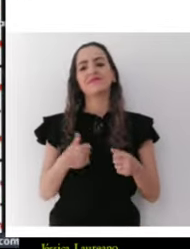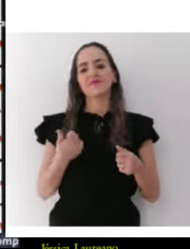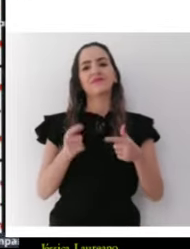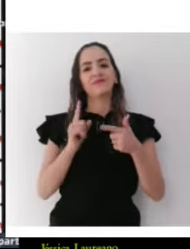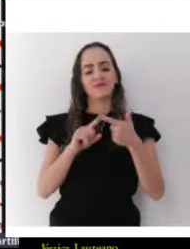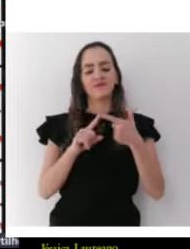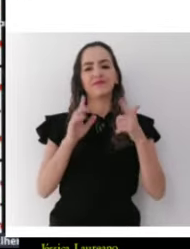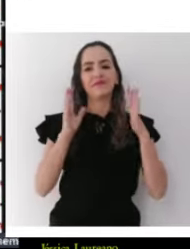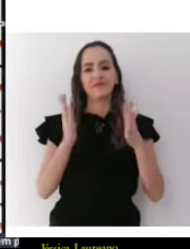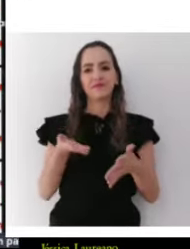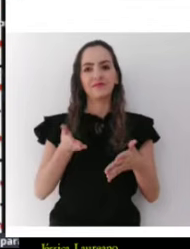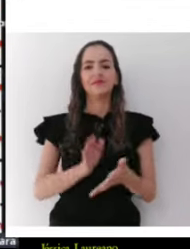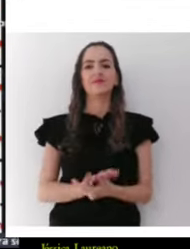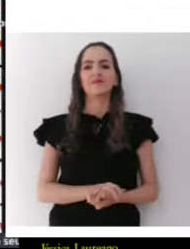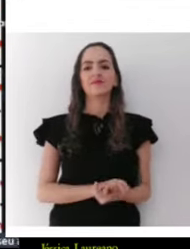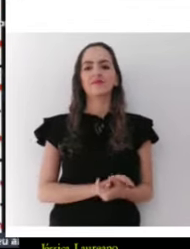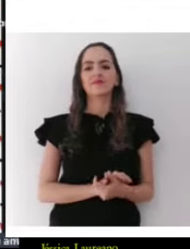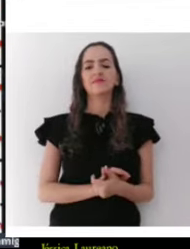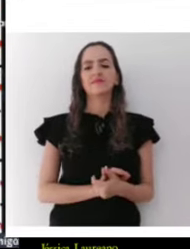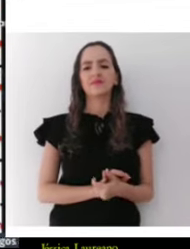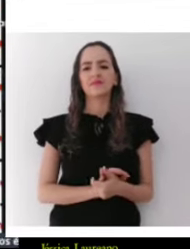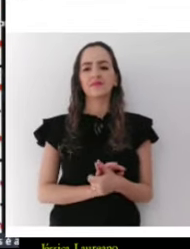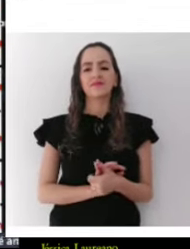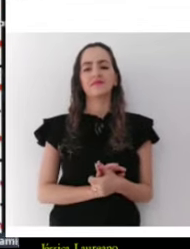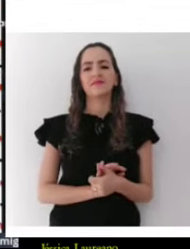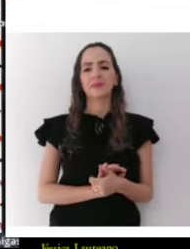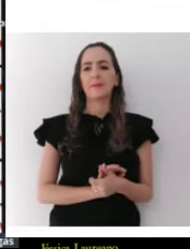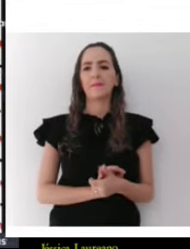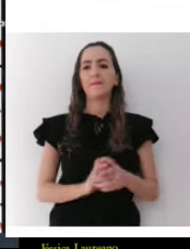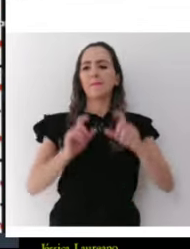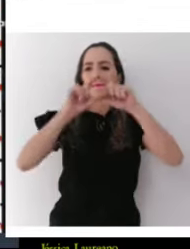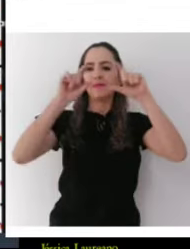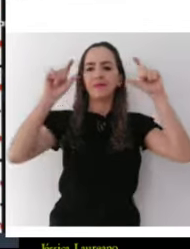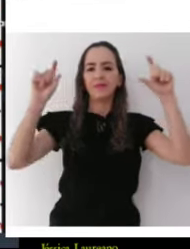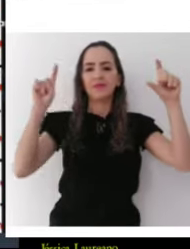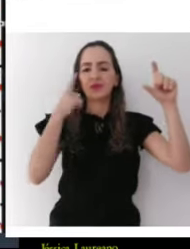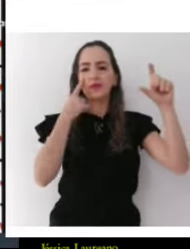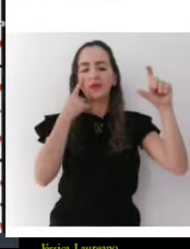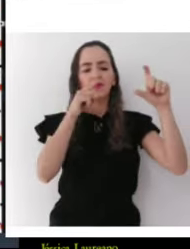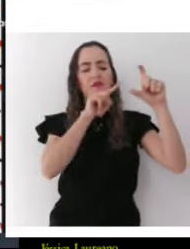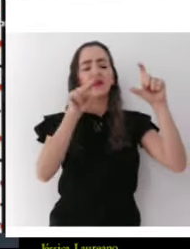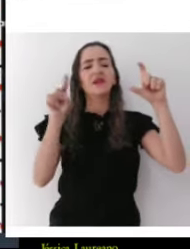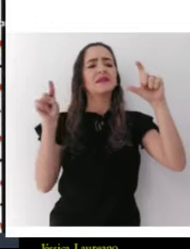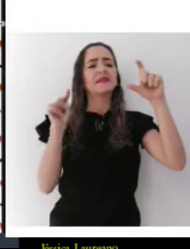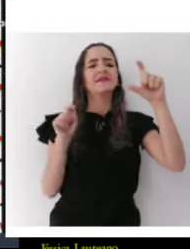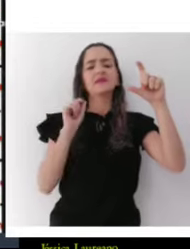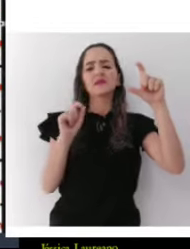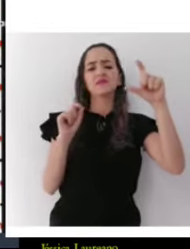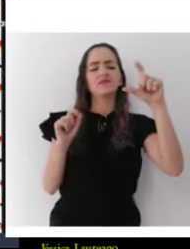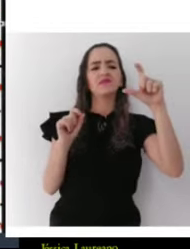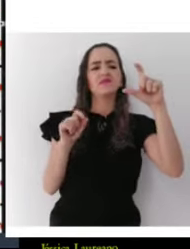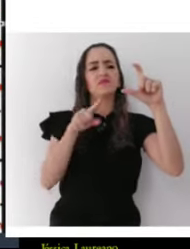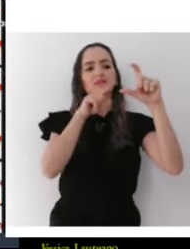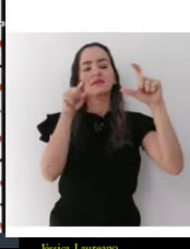de fazer, a segunda noção. Gente, toda vez que pegar o problema, a primeira coisa que tem que fazer